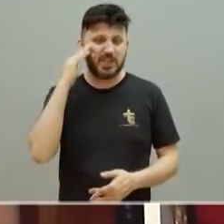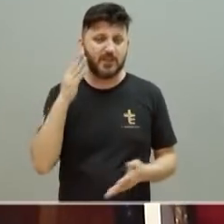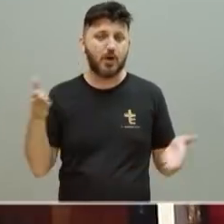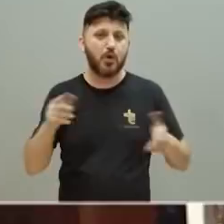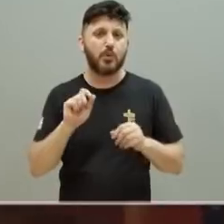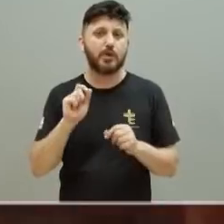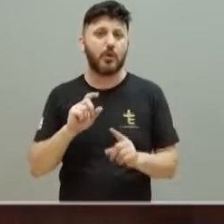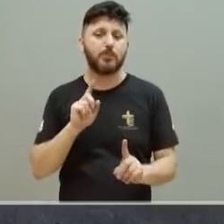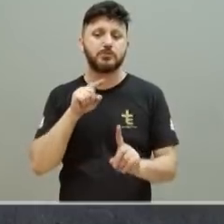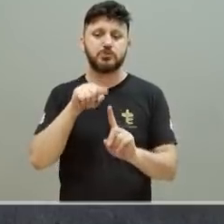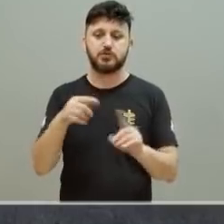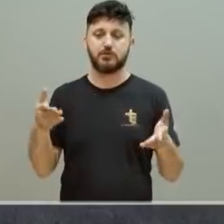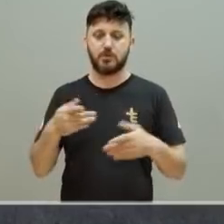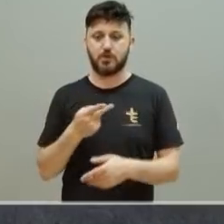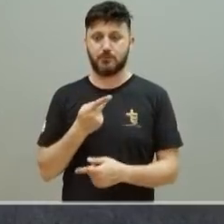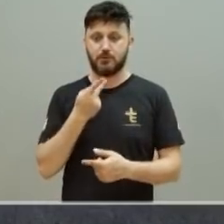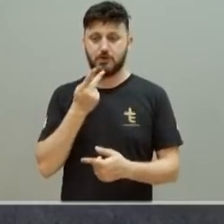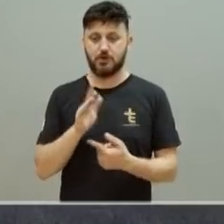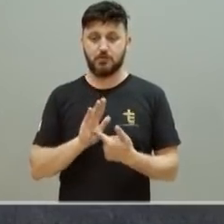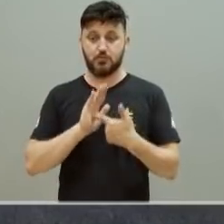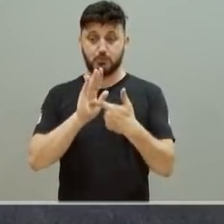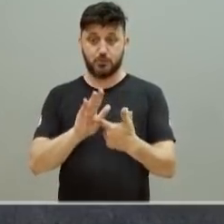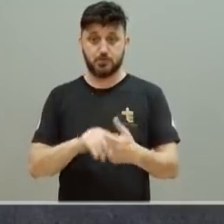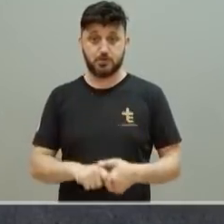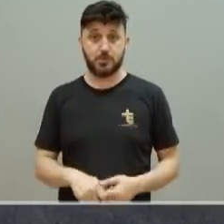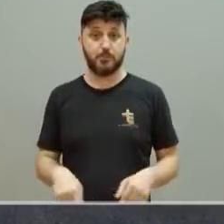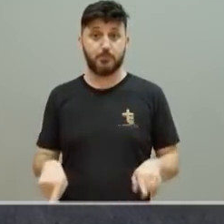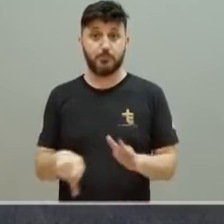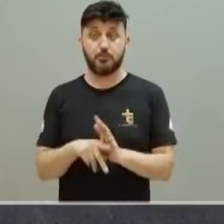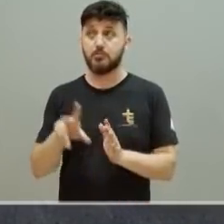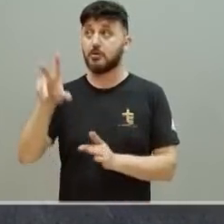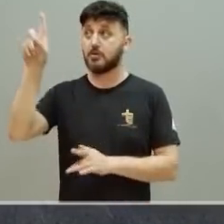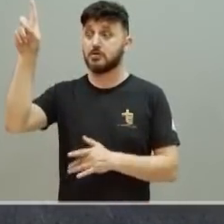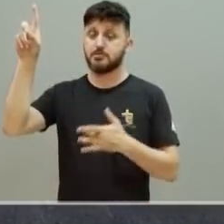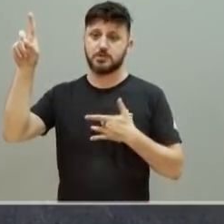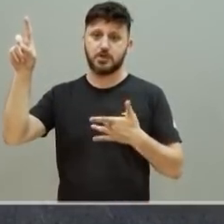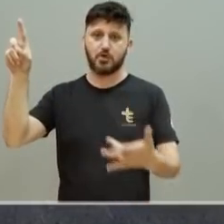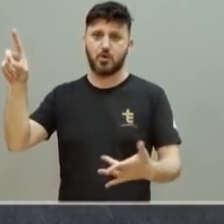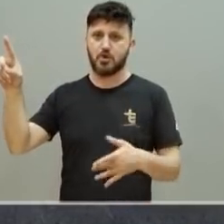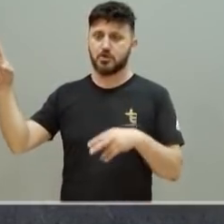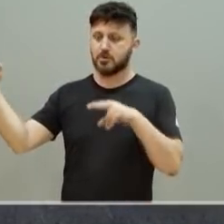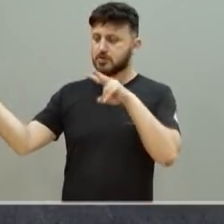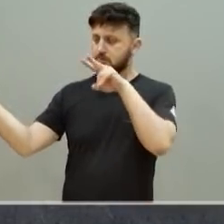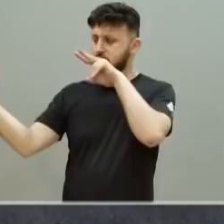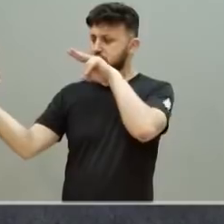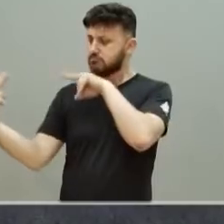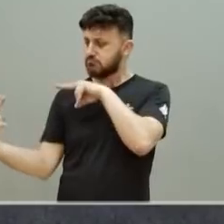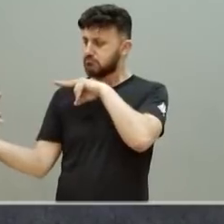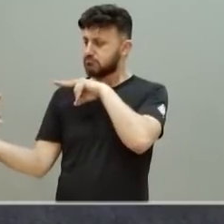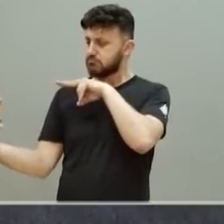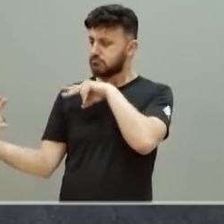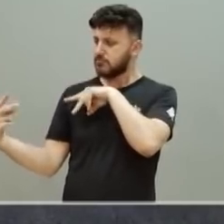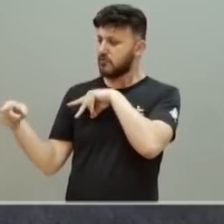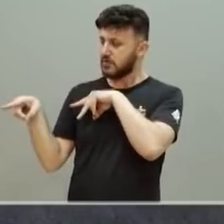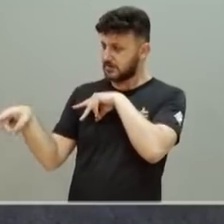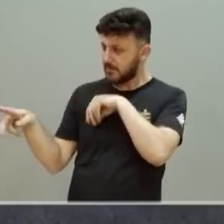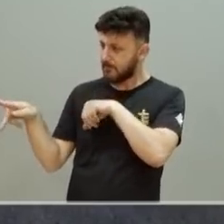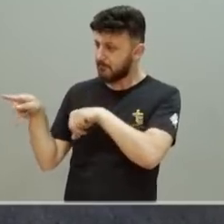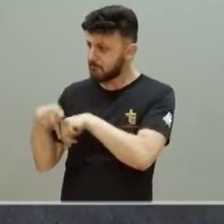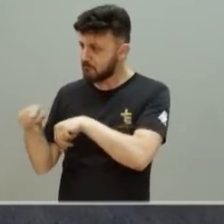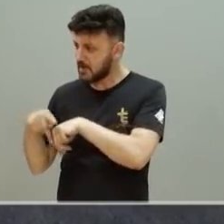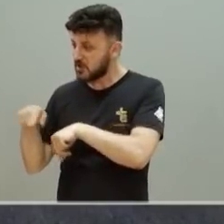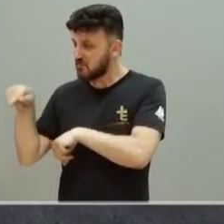eu quero chegar. Este Deus de misericórdia vira para este mesmo homem e diz para ele: Pedro, tu